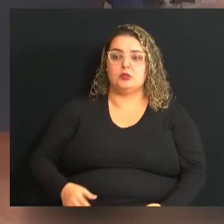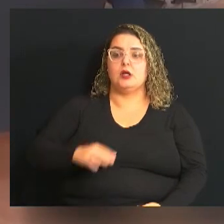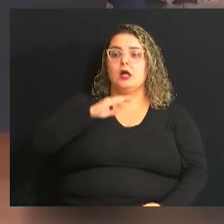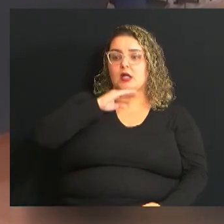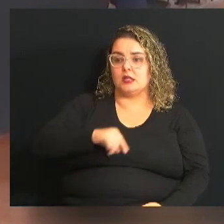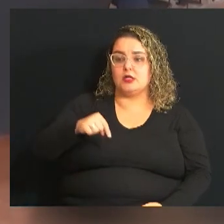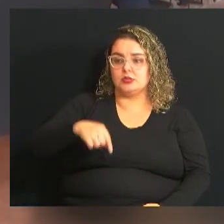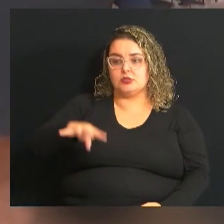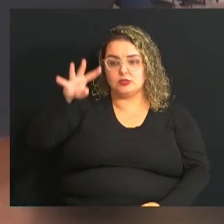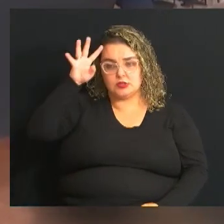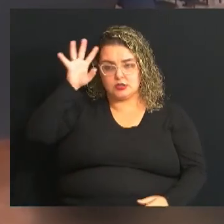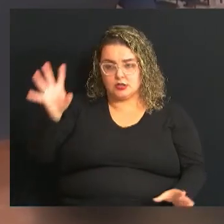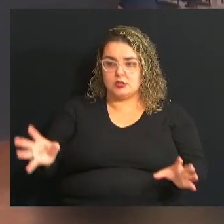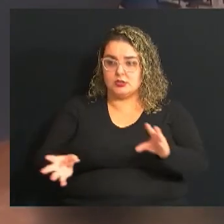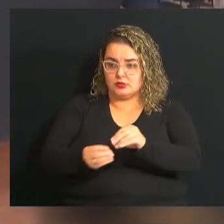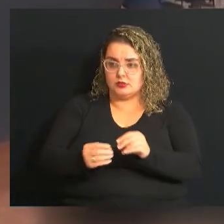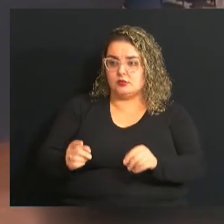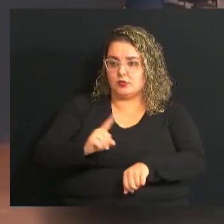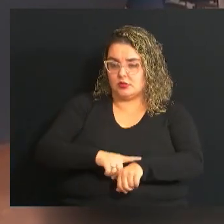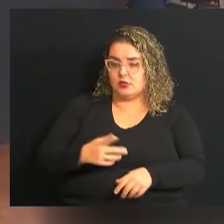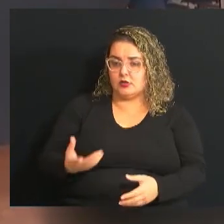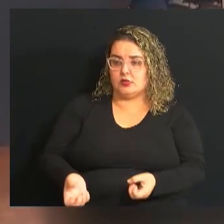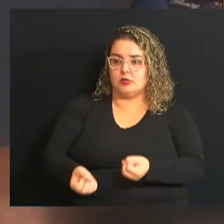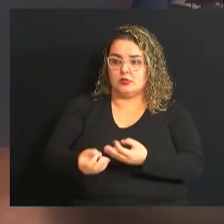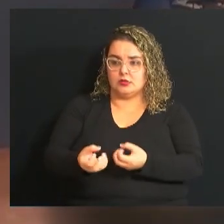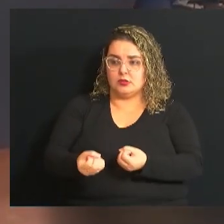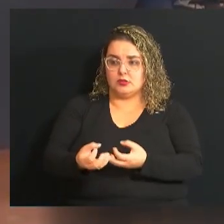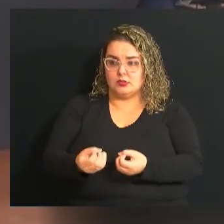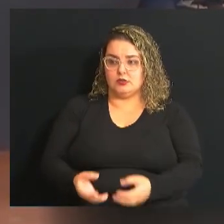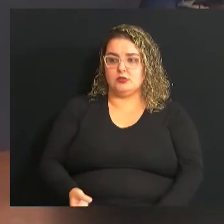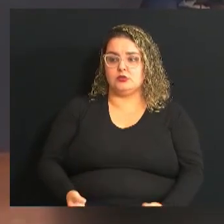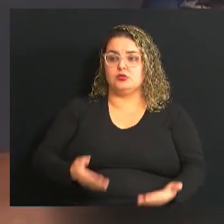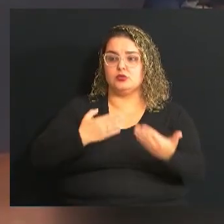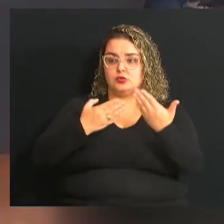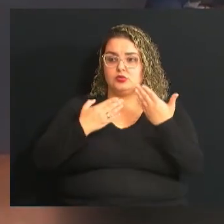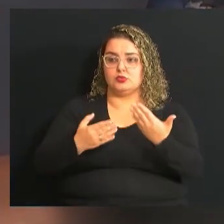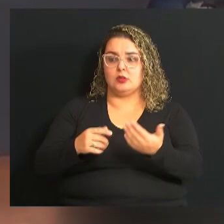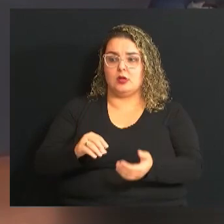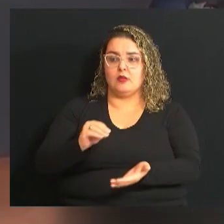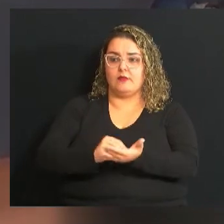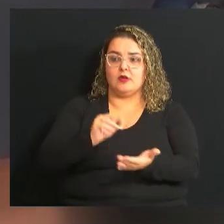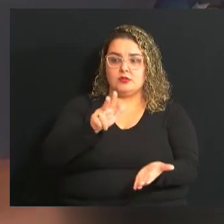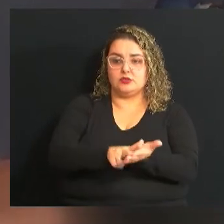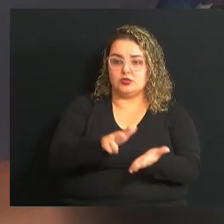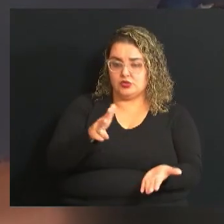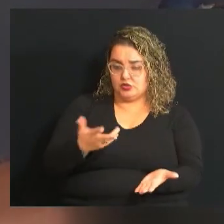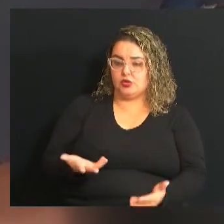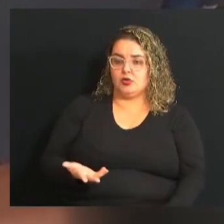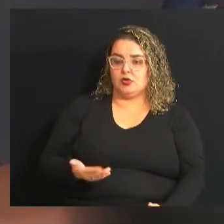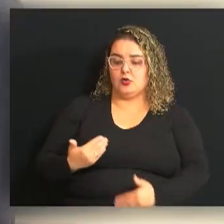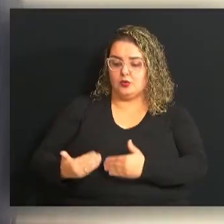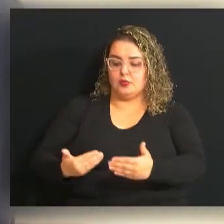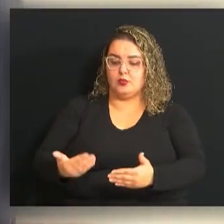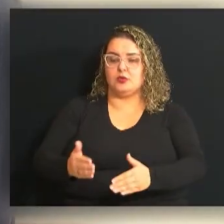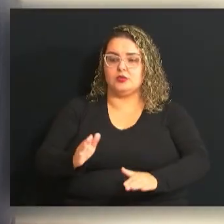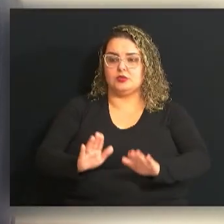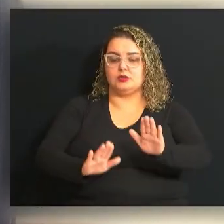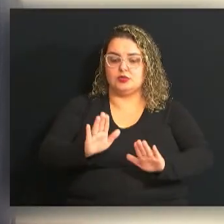proteção de todas, todos e todes que existem no município de Campinas. Então, sempre que houver necessidade, não só com a